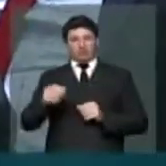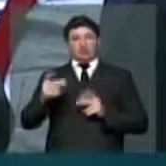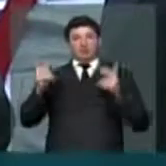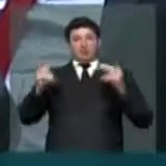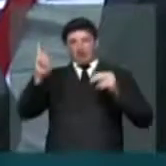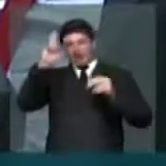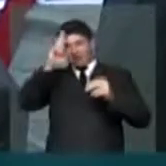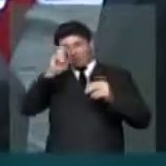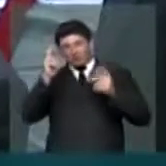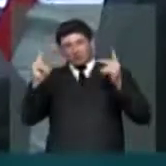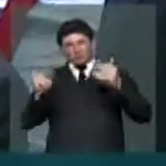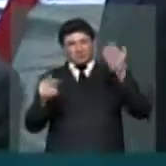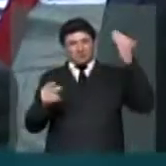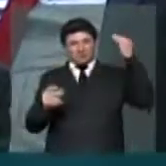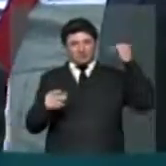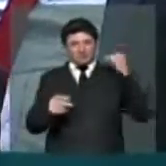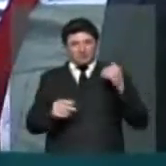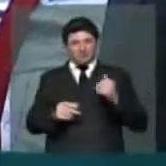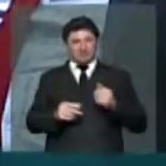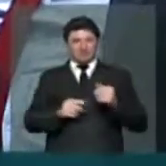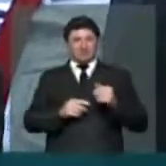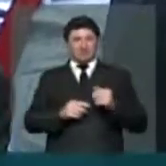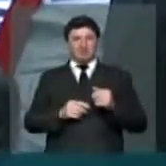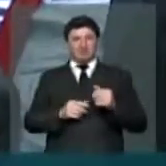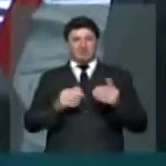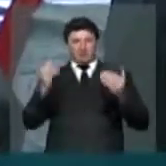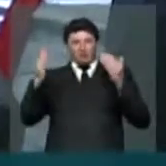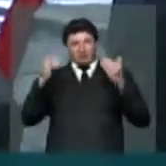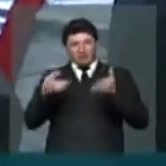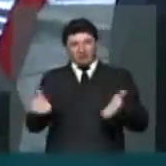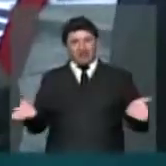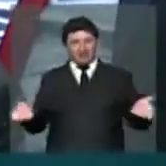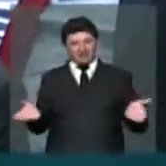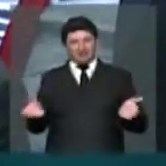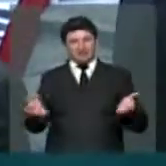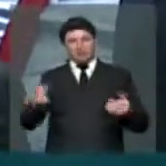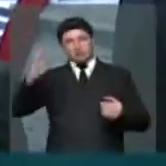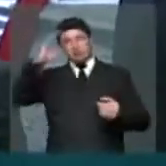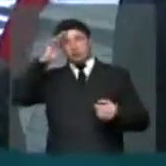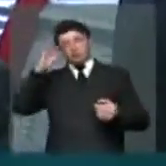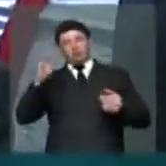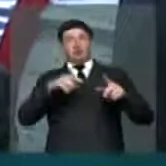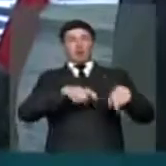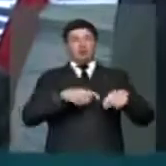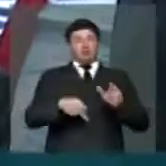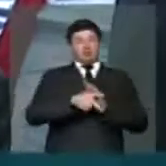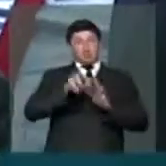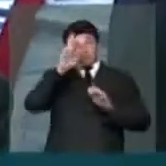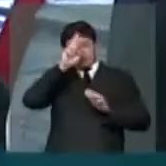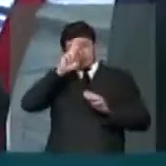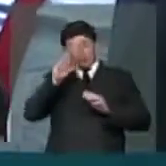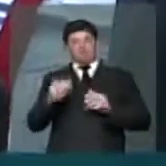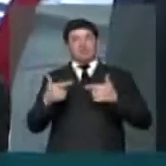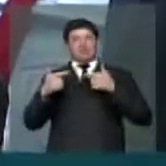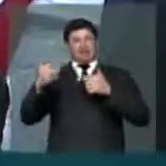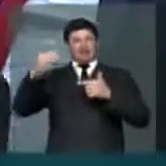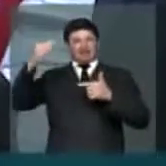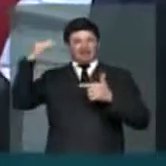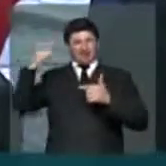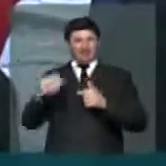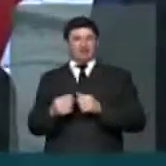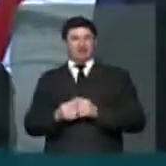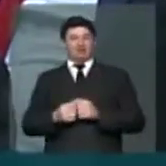sovietes de operários e camponeses e soldados da Rússia Revolucionária,